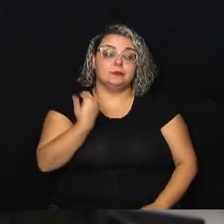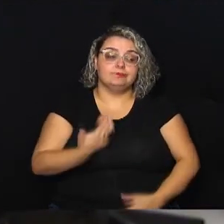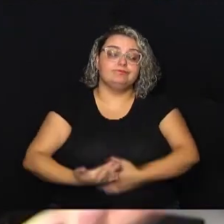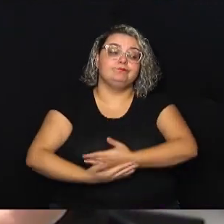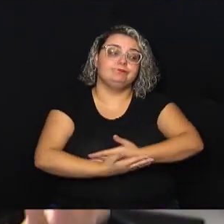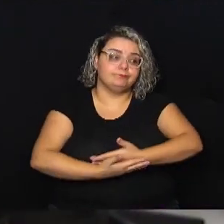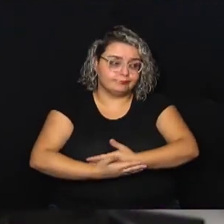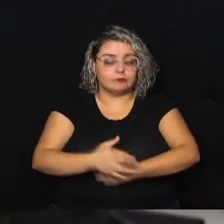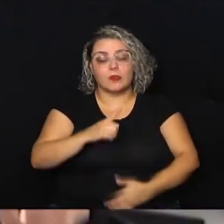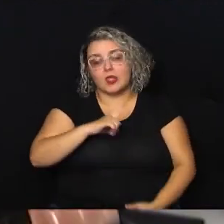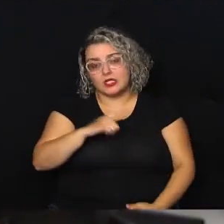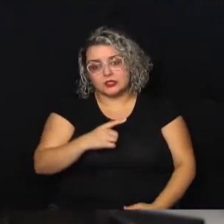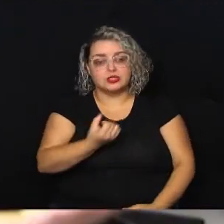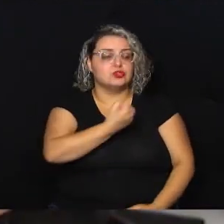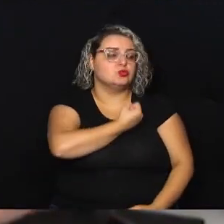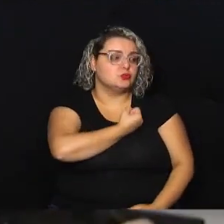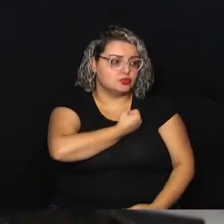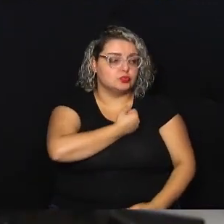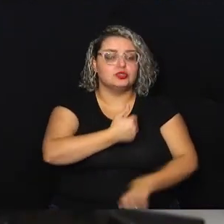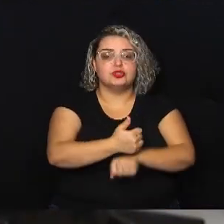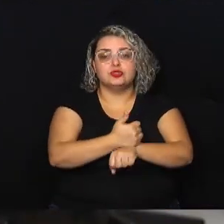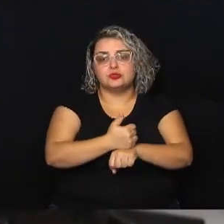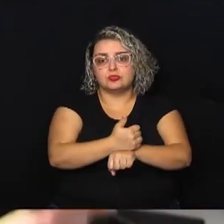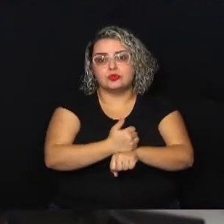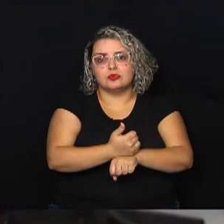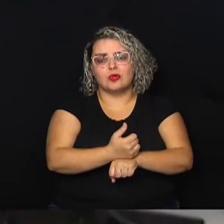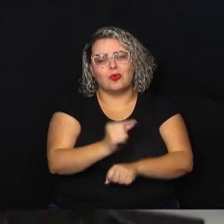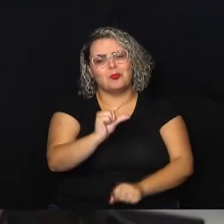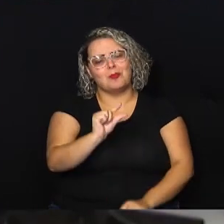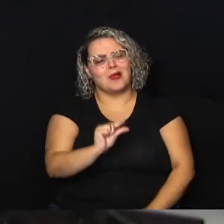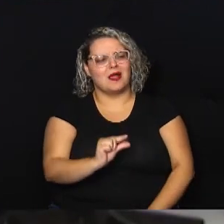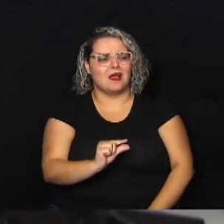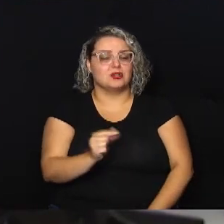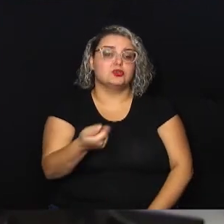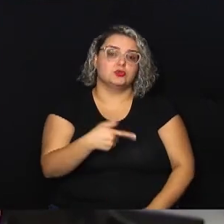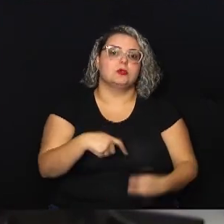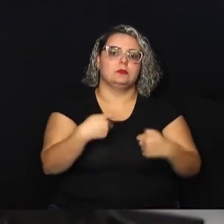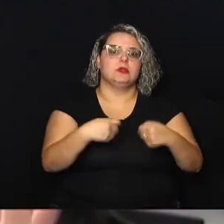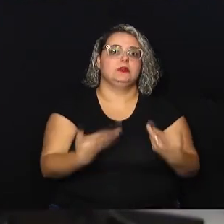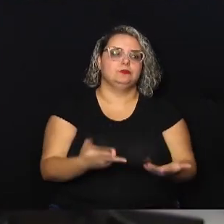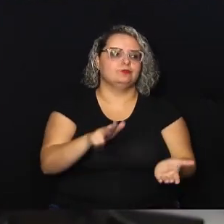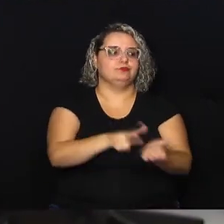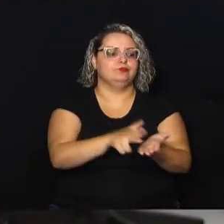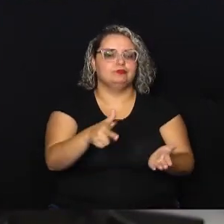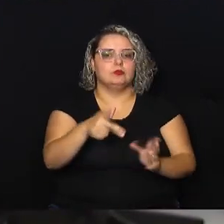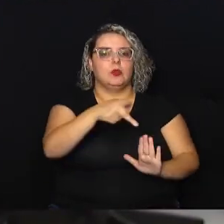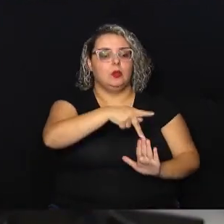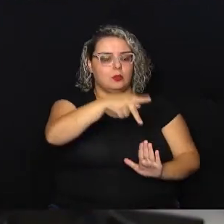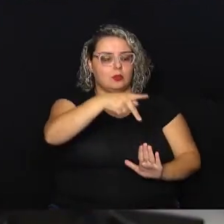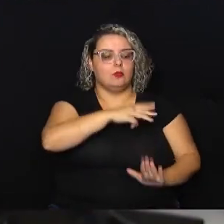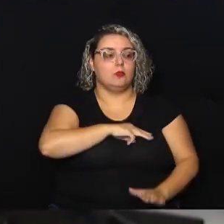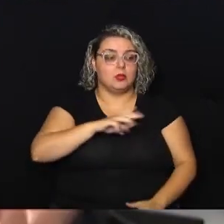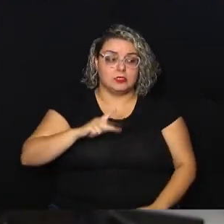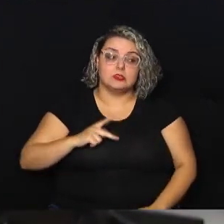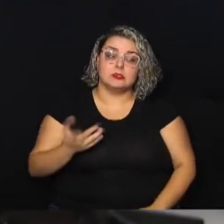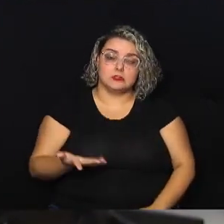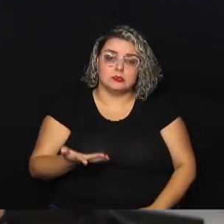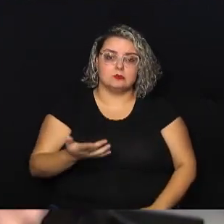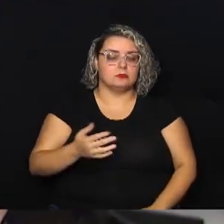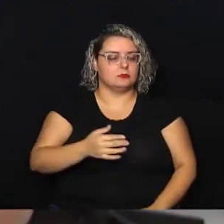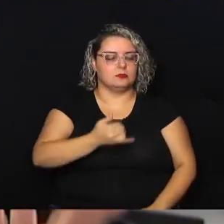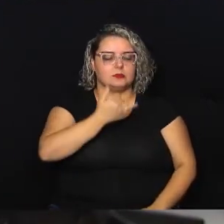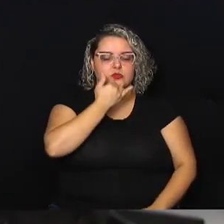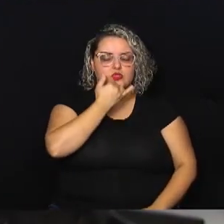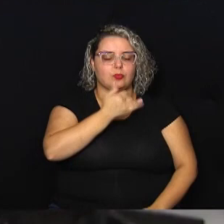de profissionais aquém do que era necessário, que é regulamentado pela portaria do Ministério da Saúde. Isso é muito grave.